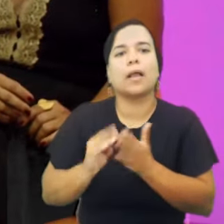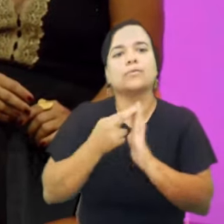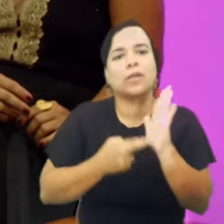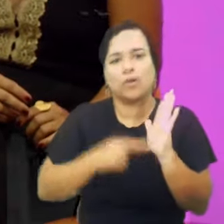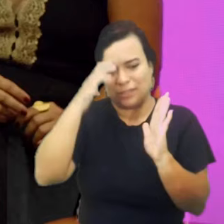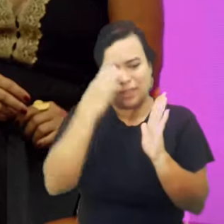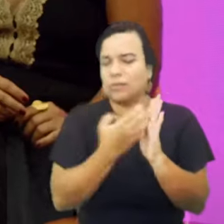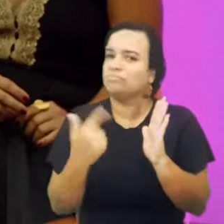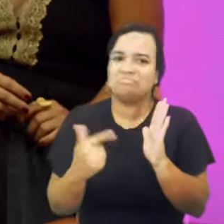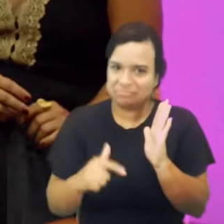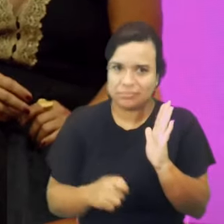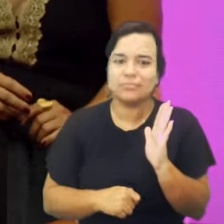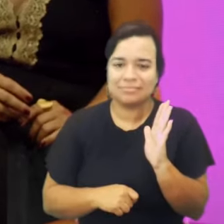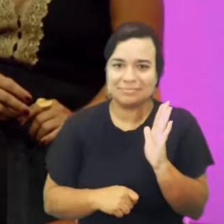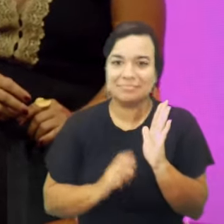segui.